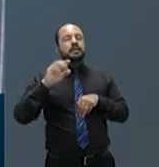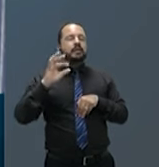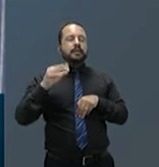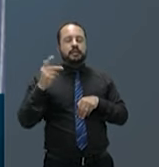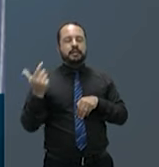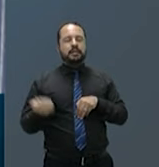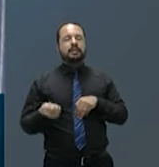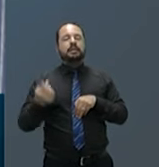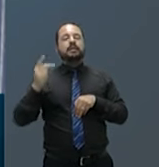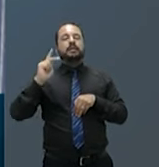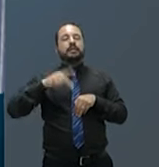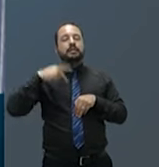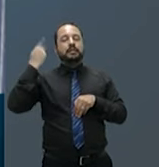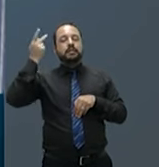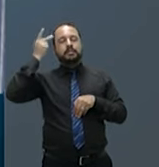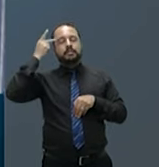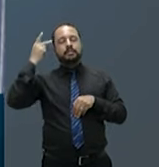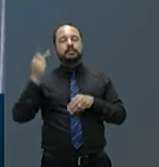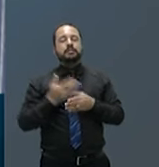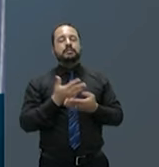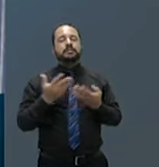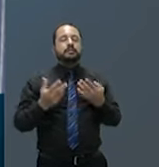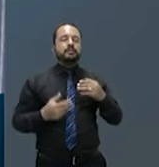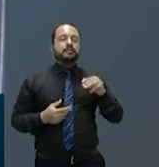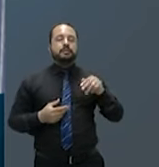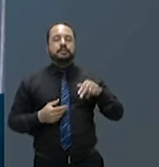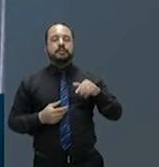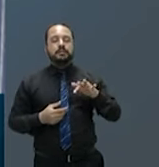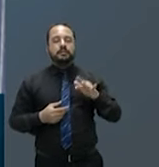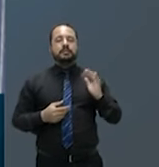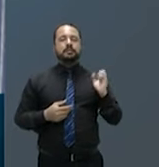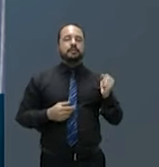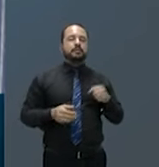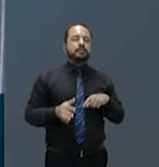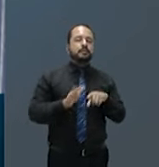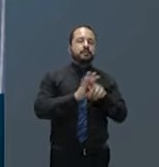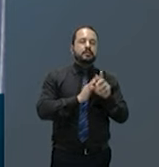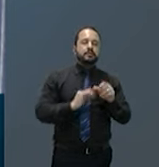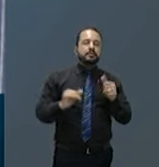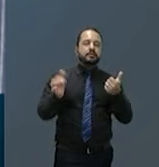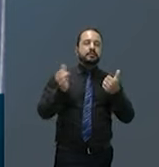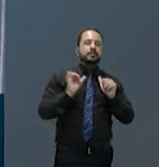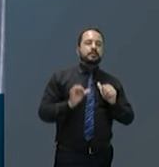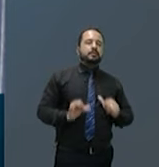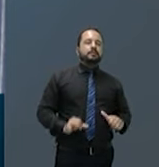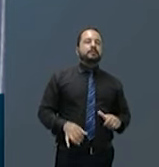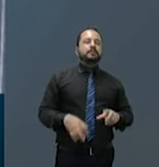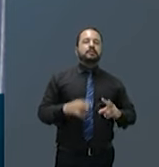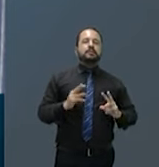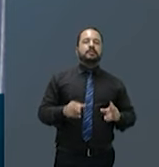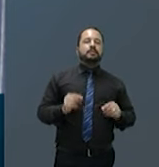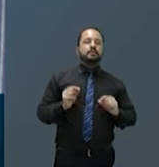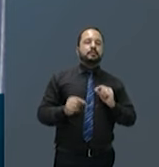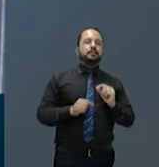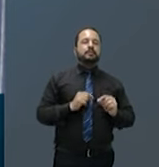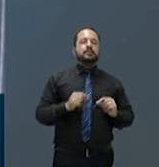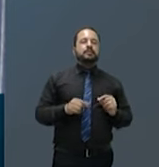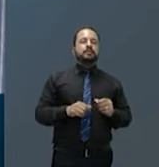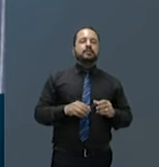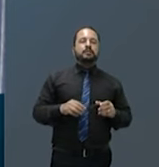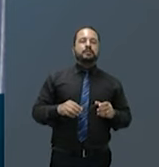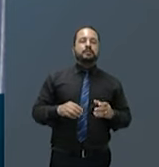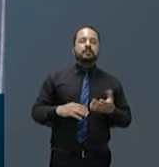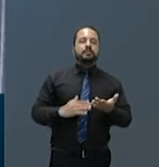1.813.684 de São Paulo, mas sim de se verificar se os mesmos fundamentos que levaram à modulação